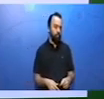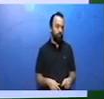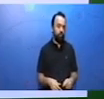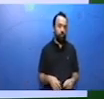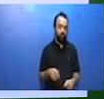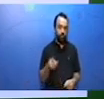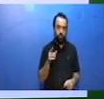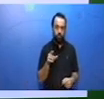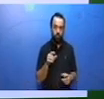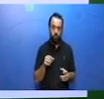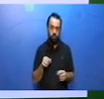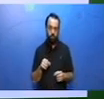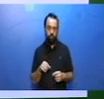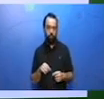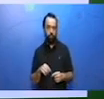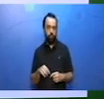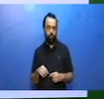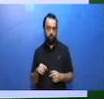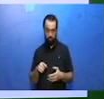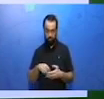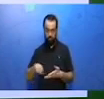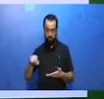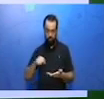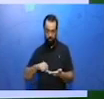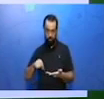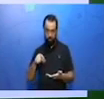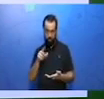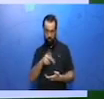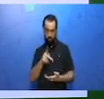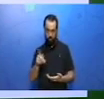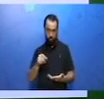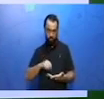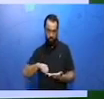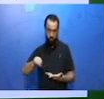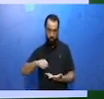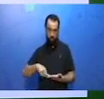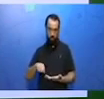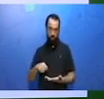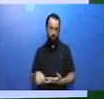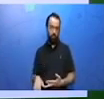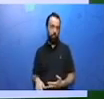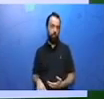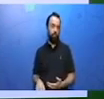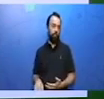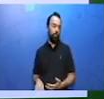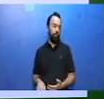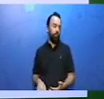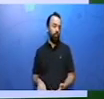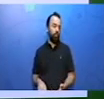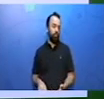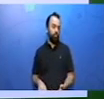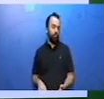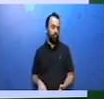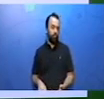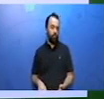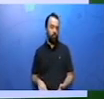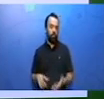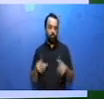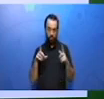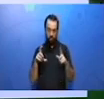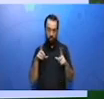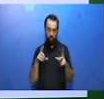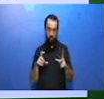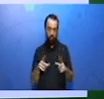hora que você faz na sala de aula, que ela dá o visto? Exatamente, por isso que você tem que mandar todas para a professora, tá? Tira uma foto